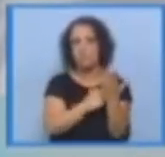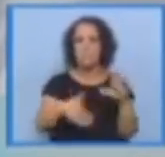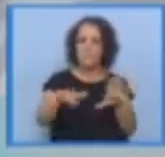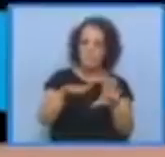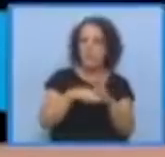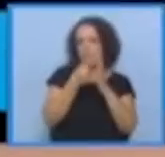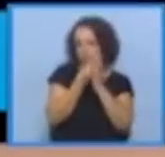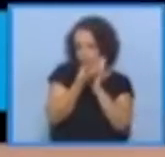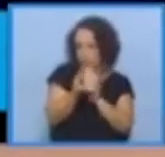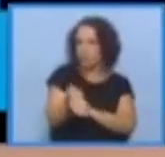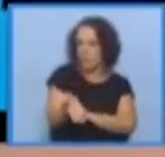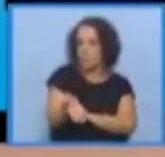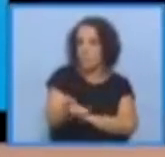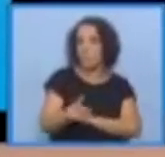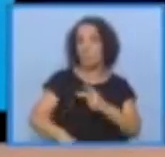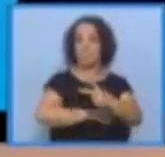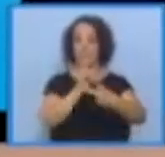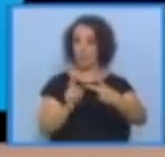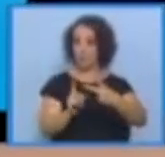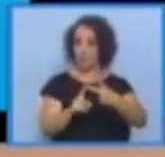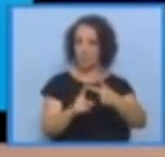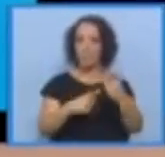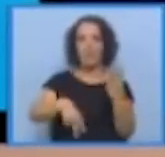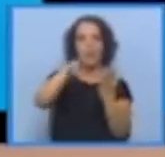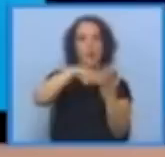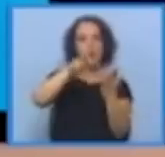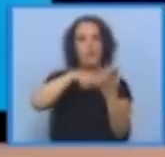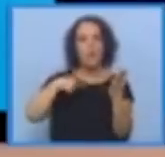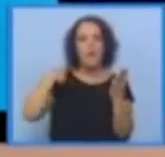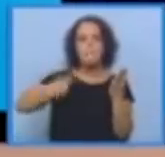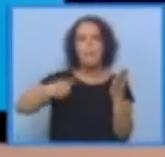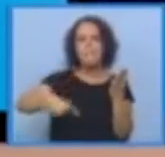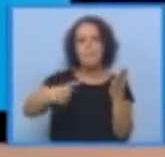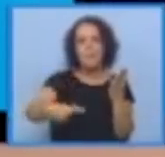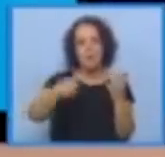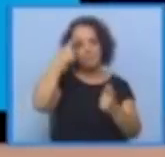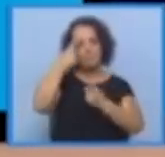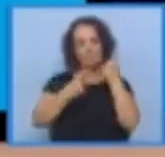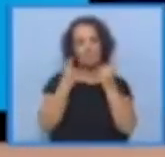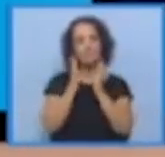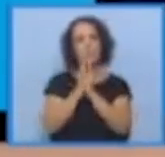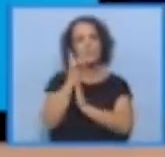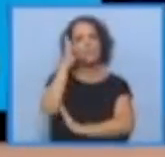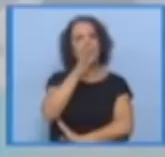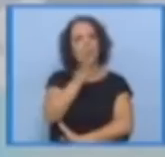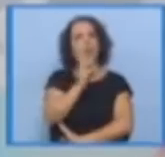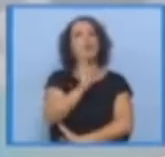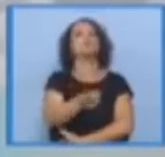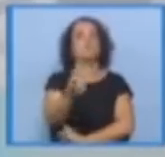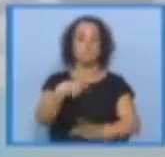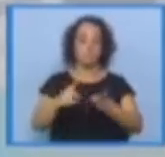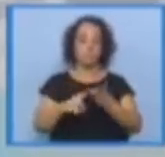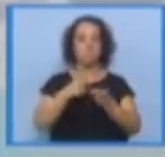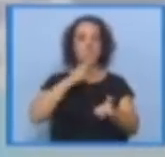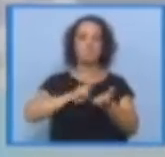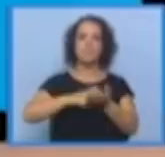participando, etc, etc. E a segunda coisa, leitura diária e meditação da Palavra de Deus. E a terceira coisa, ação